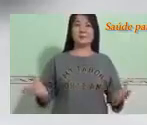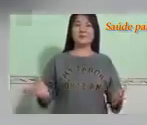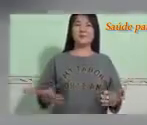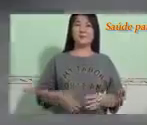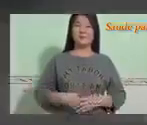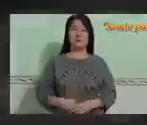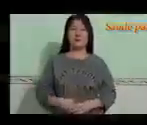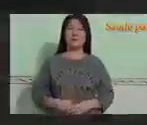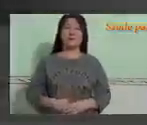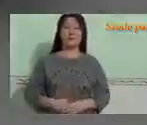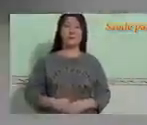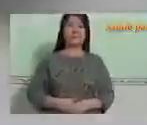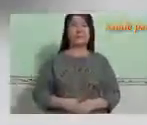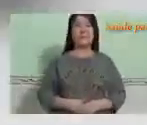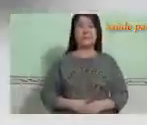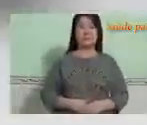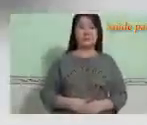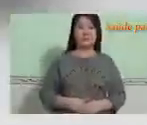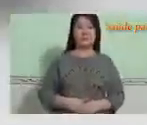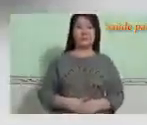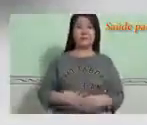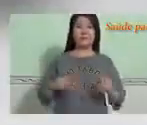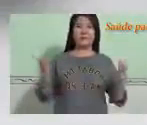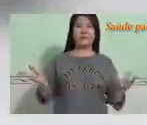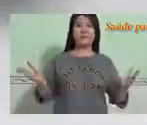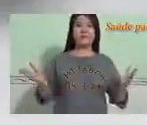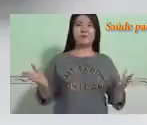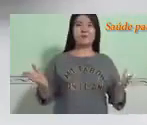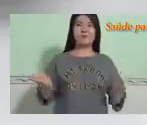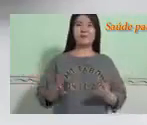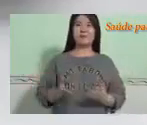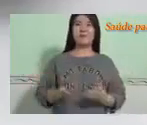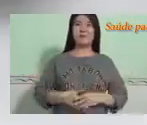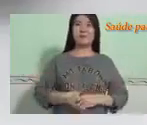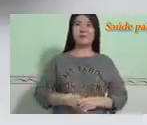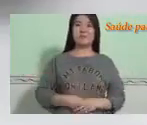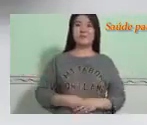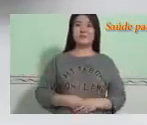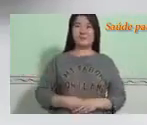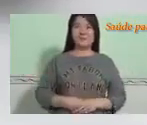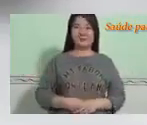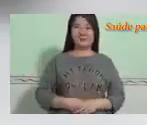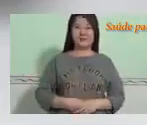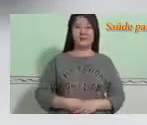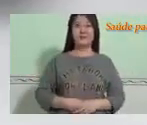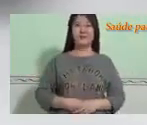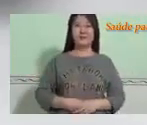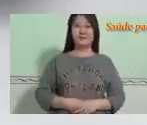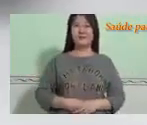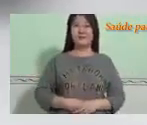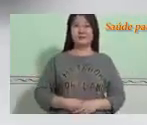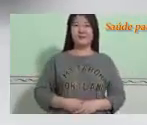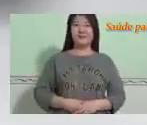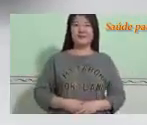DVNDOSERRFETIDOFTO acento agudo se 30 e 60 dias da realização do primeiro exame, vírgula, mesmo que o exame tenha sido DO negativo é